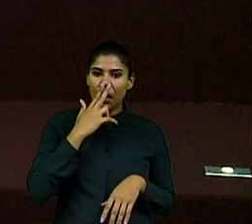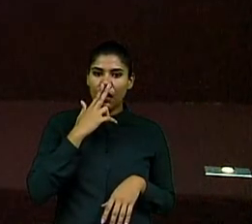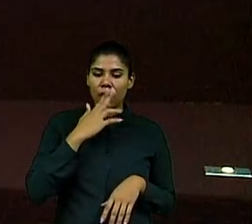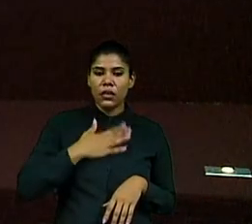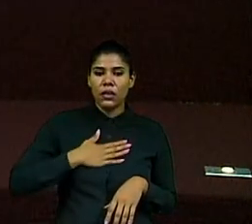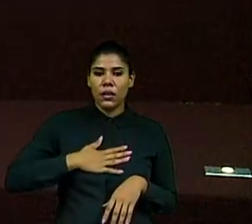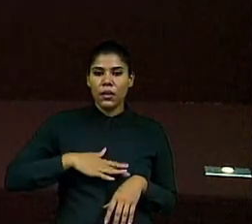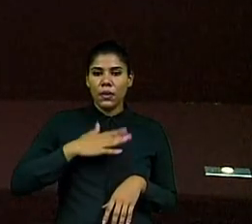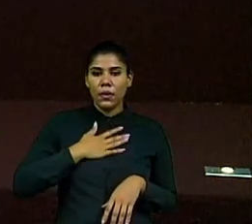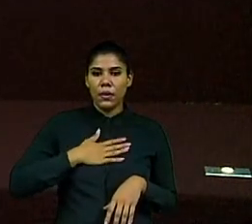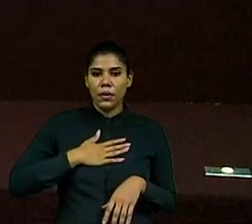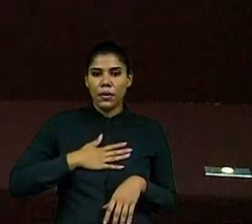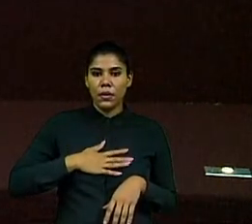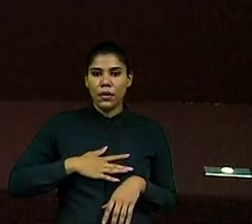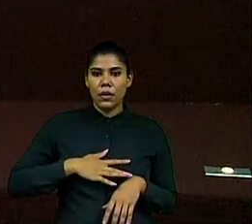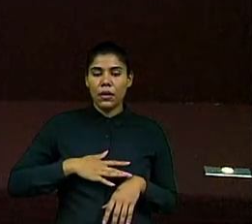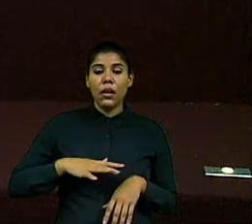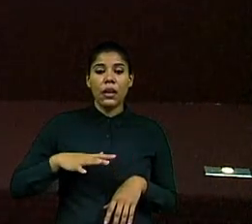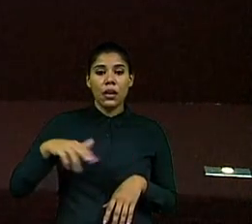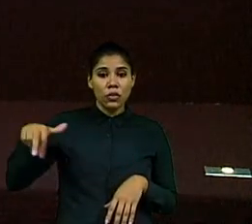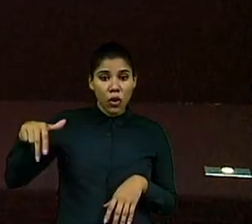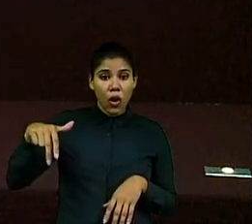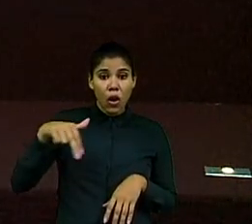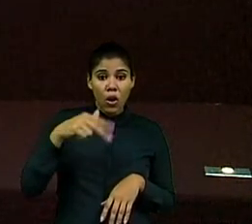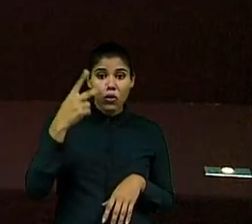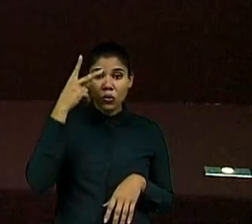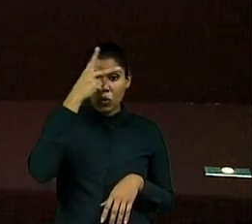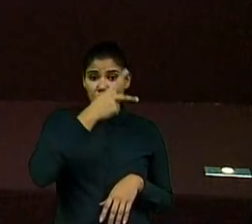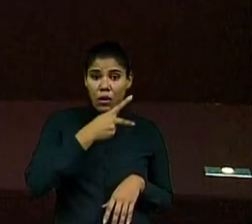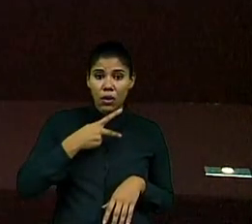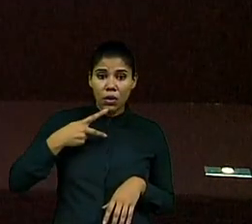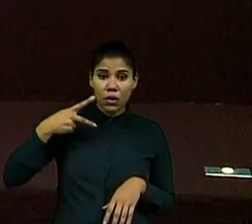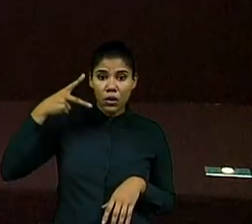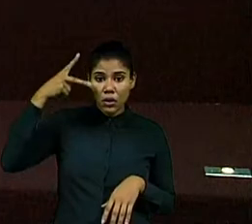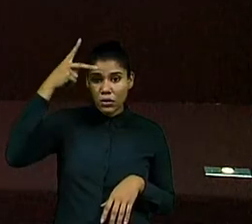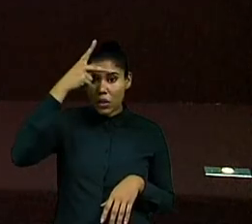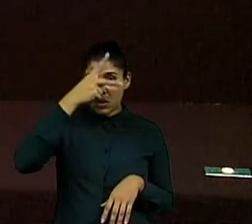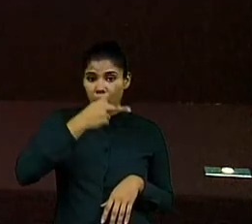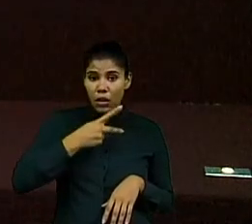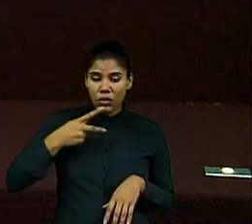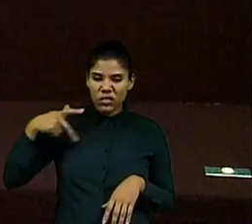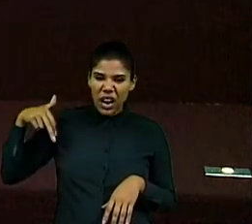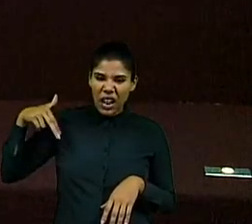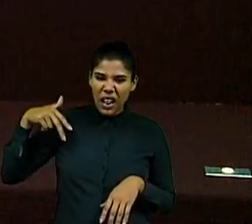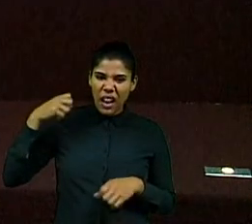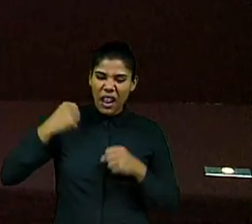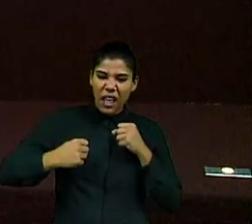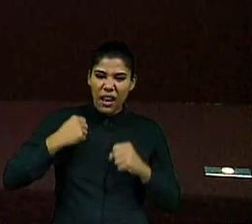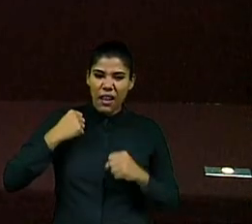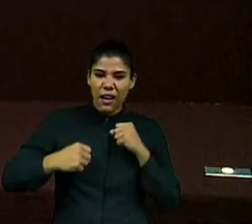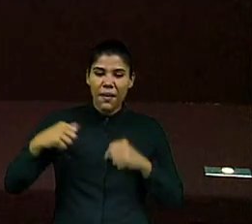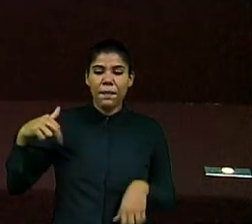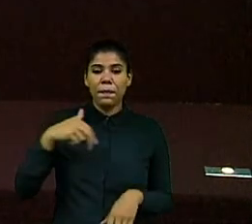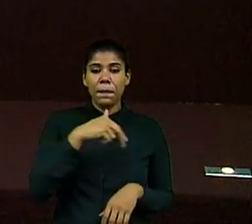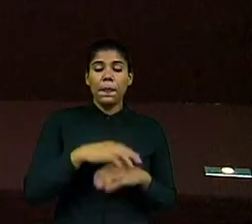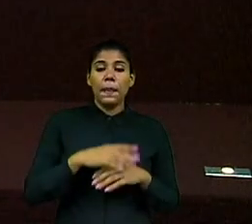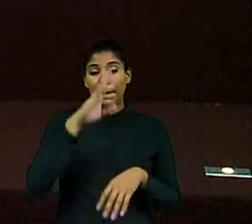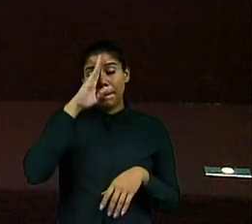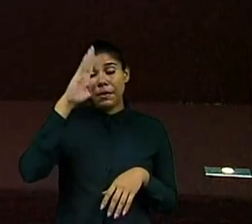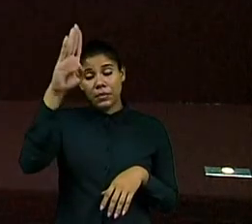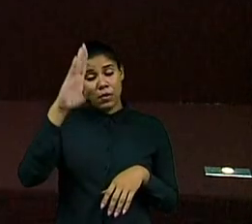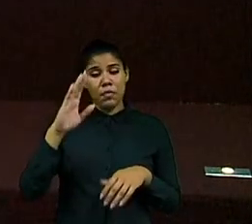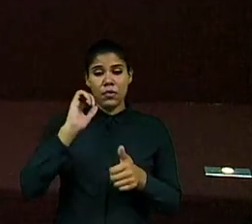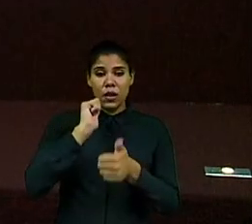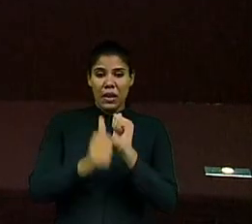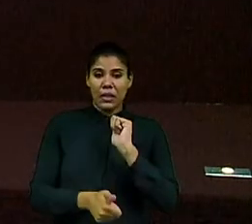Quase duas horas no ritmo a Alucinante e principalmente aqueles atletas